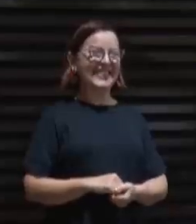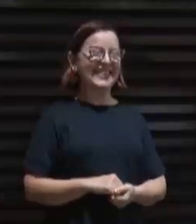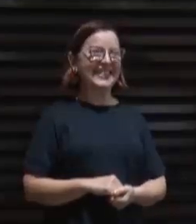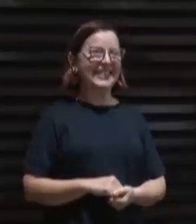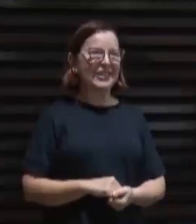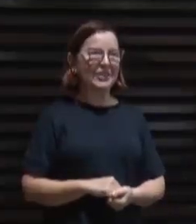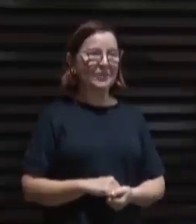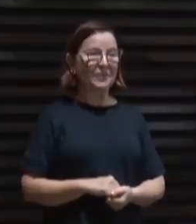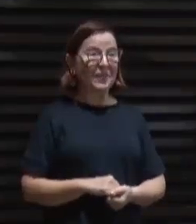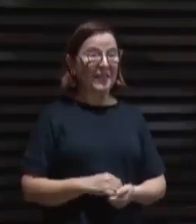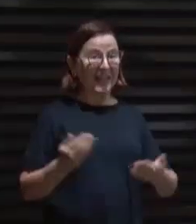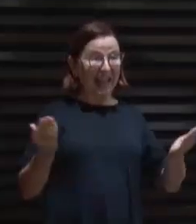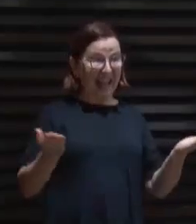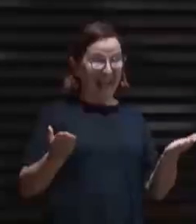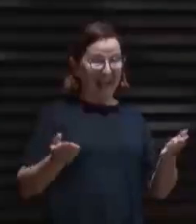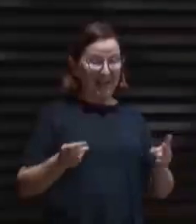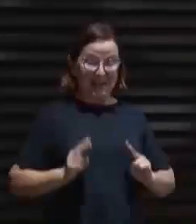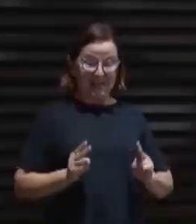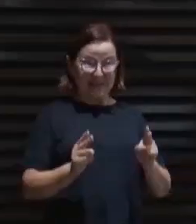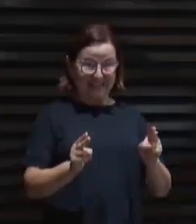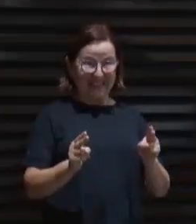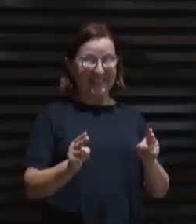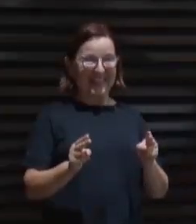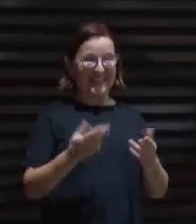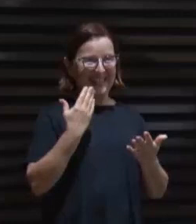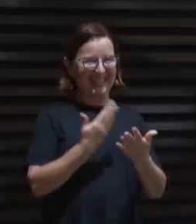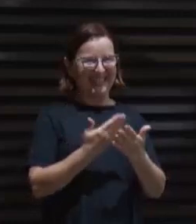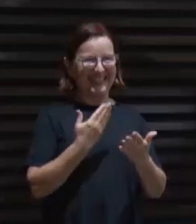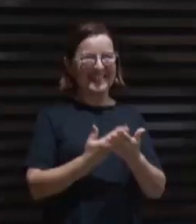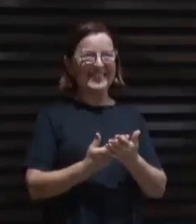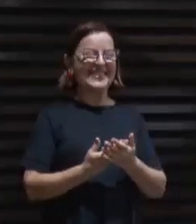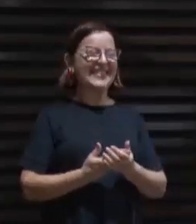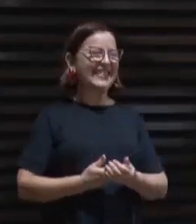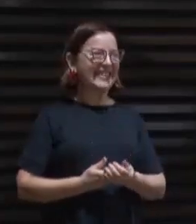Muito bem, meus irmãos, vamos continuar a nossa peregrinação.